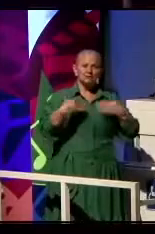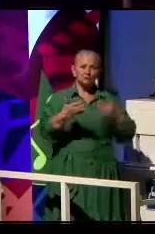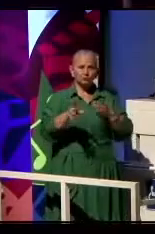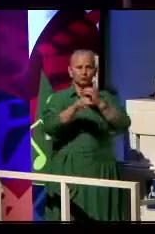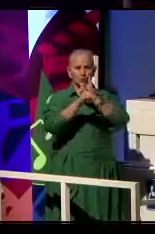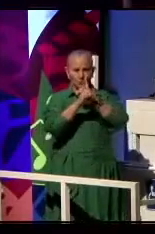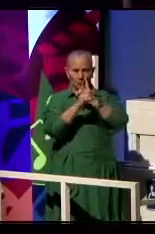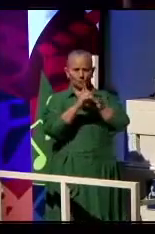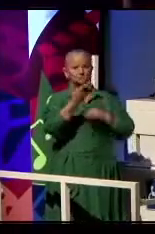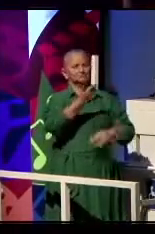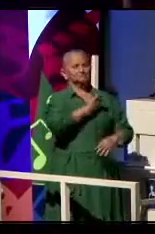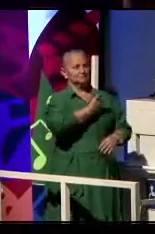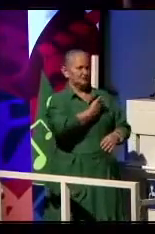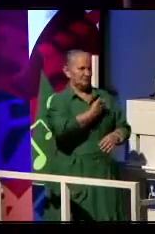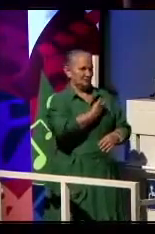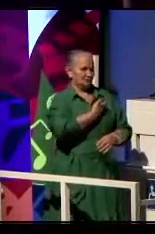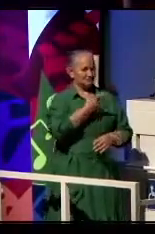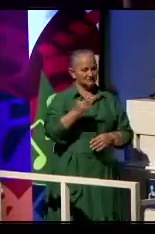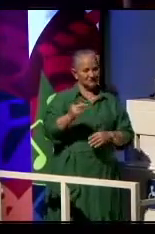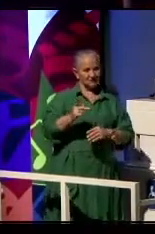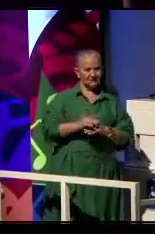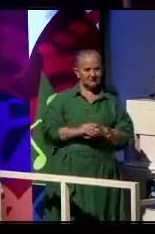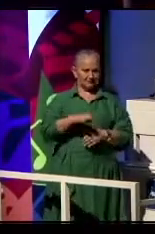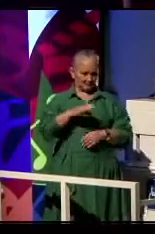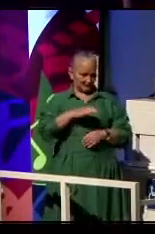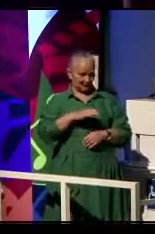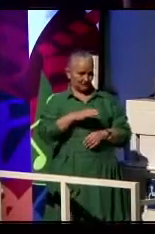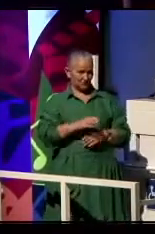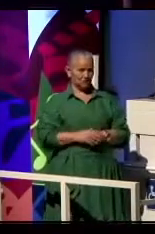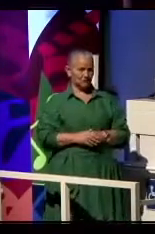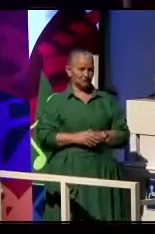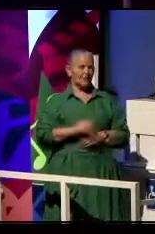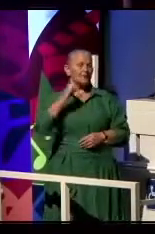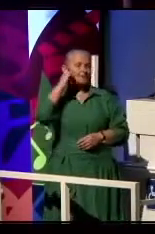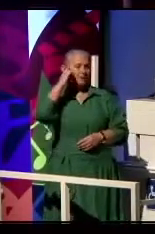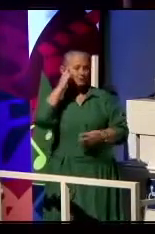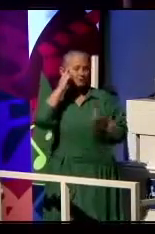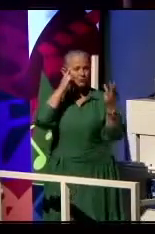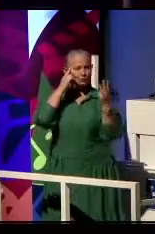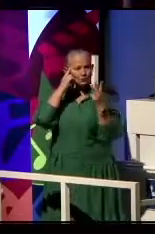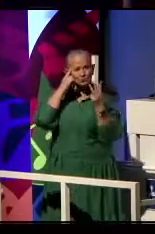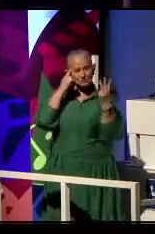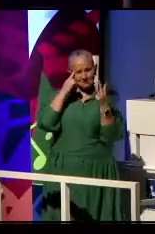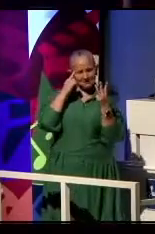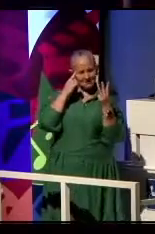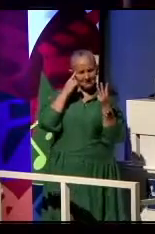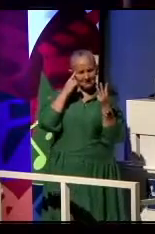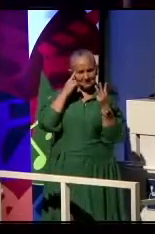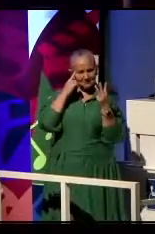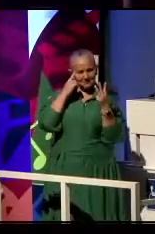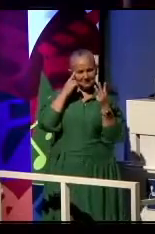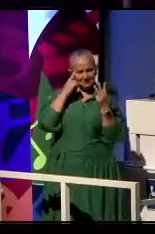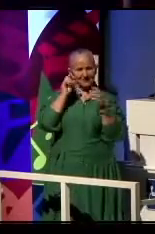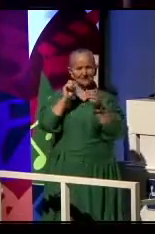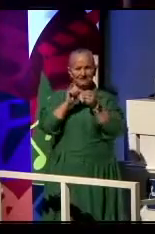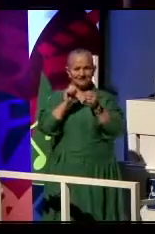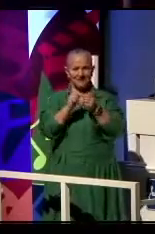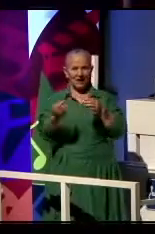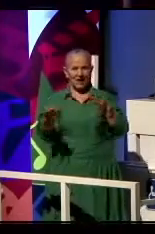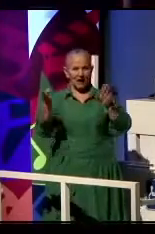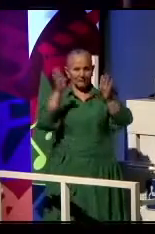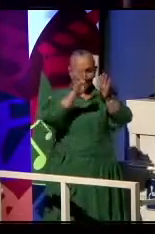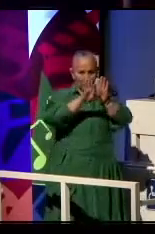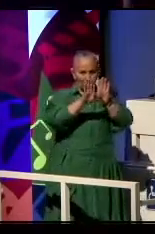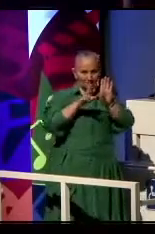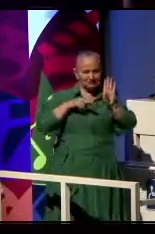esses amigos mineiros, surgiu uma parceria que foi a porta de entrada do Milton